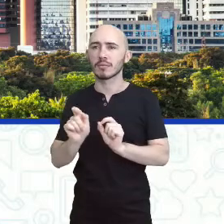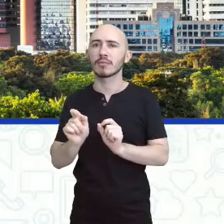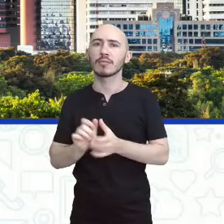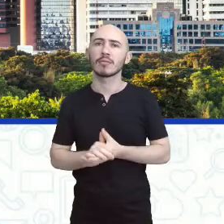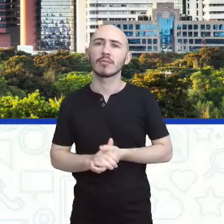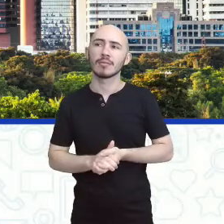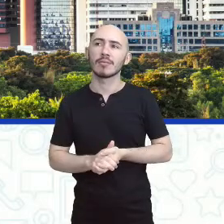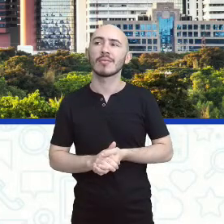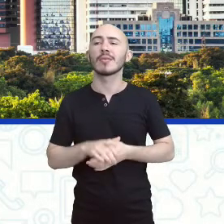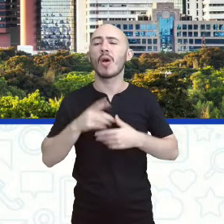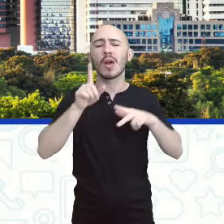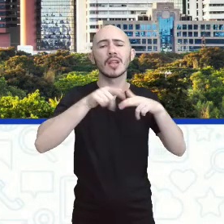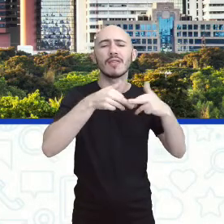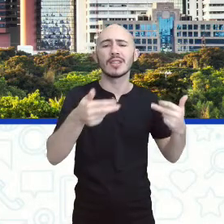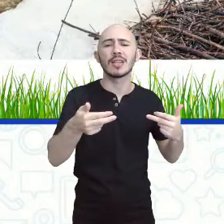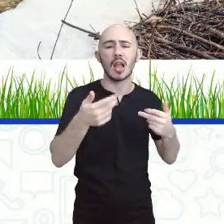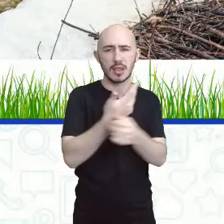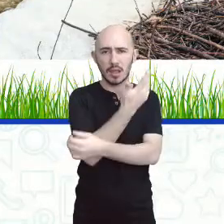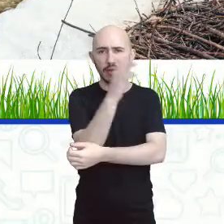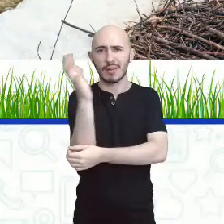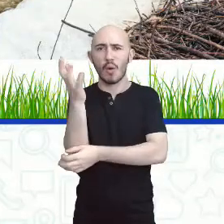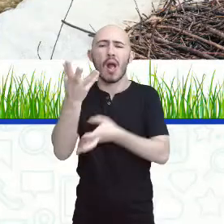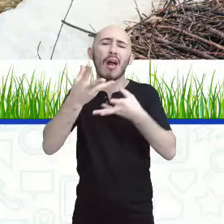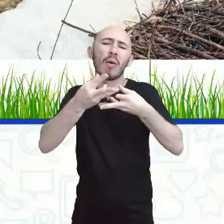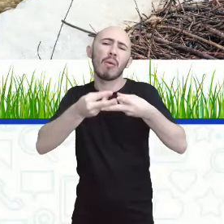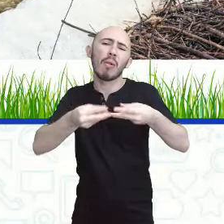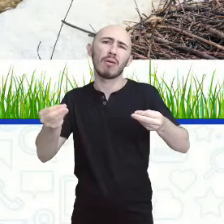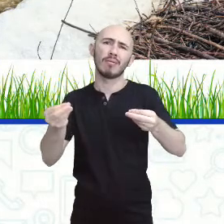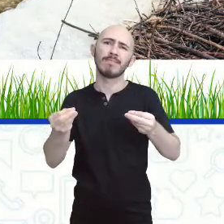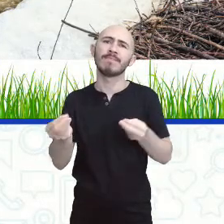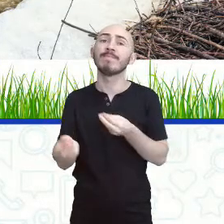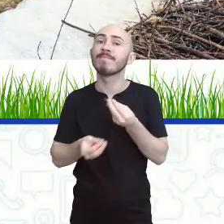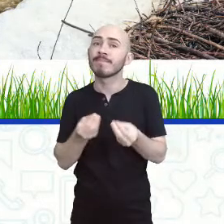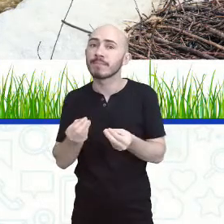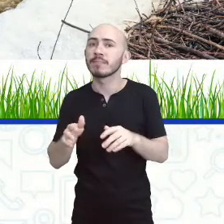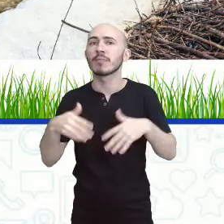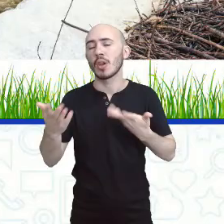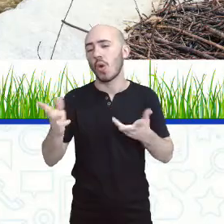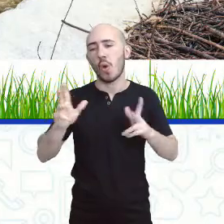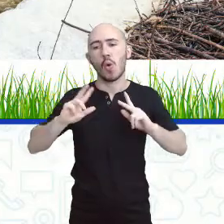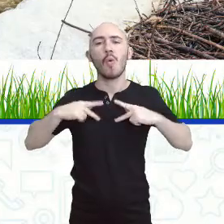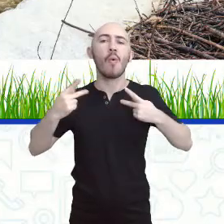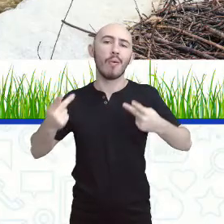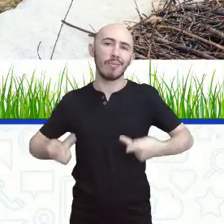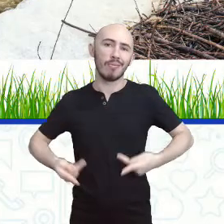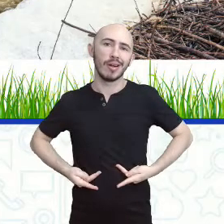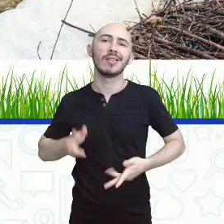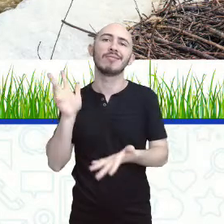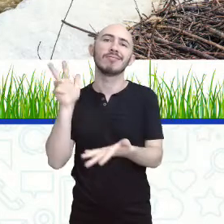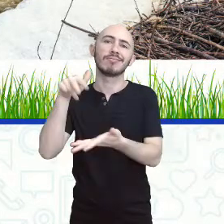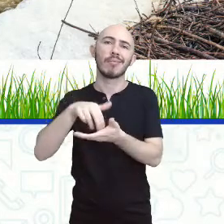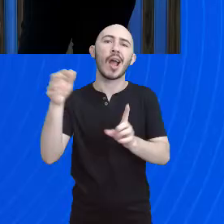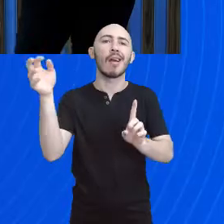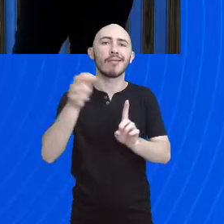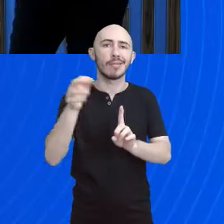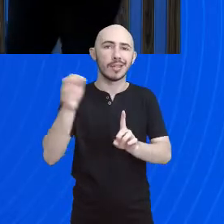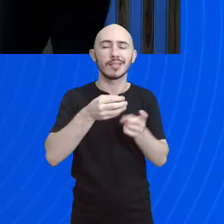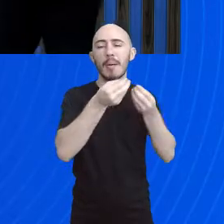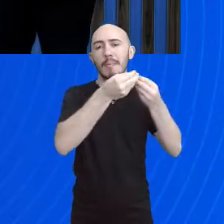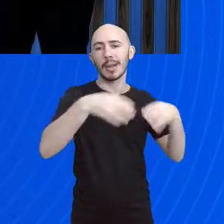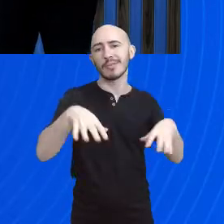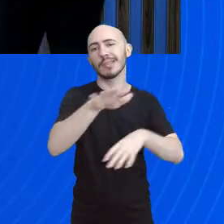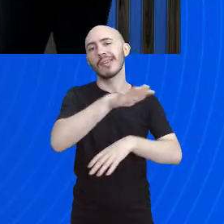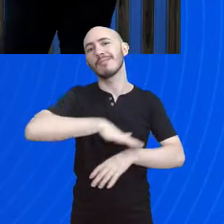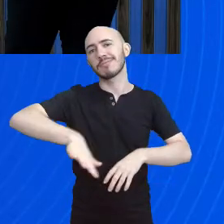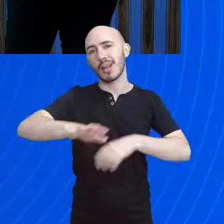capital natural. A degradação do capital natural é justamente as atividades humanas, que nós já cansamos de falar sobre isso,